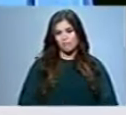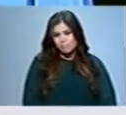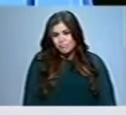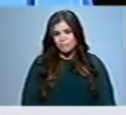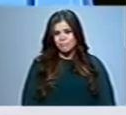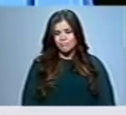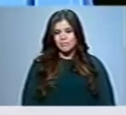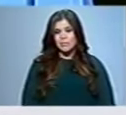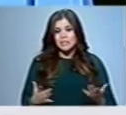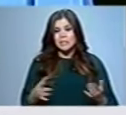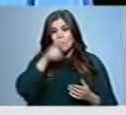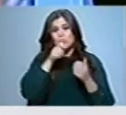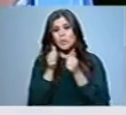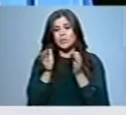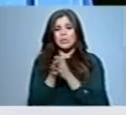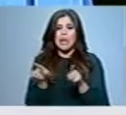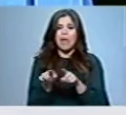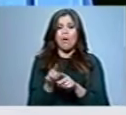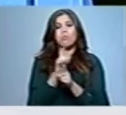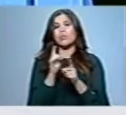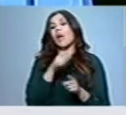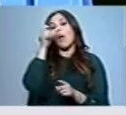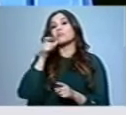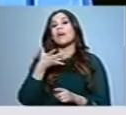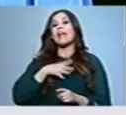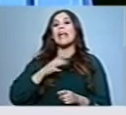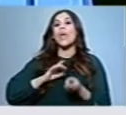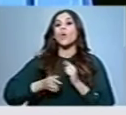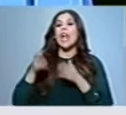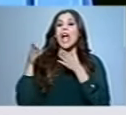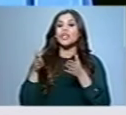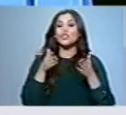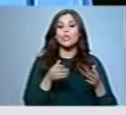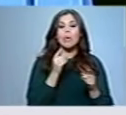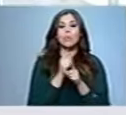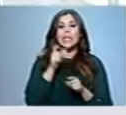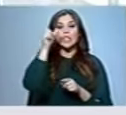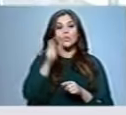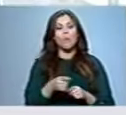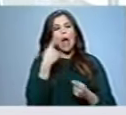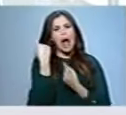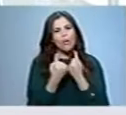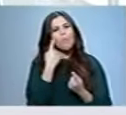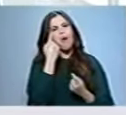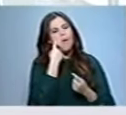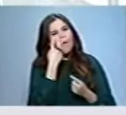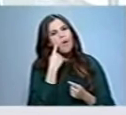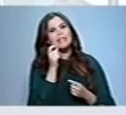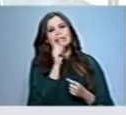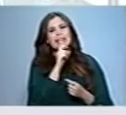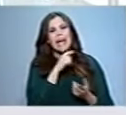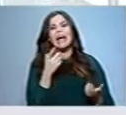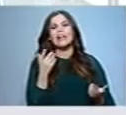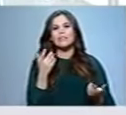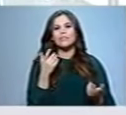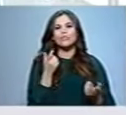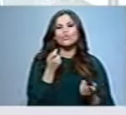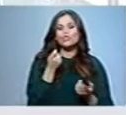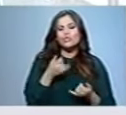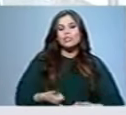pessoa. E as pessoas lá está, só querem muitas vezes é ajudar e tal. Mas conta lá, tiveste alguma experiência assim que te deixasse um bocadinho